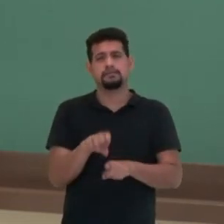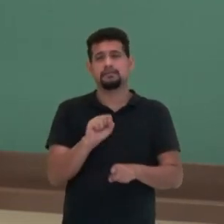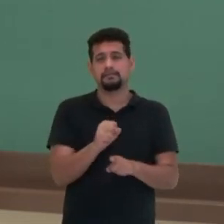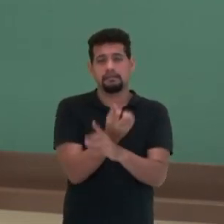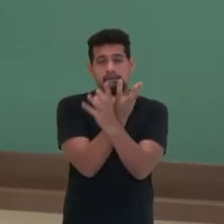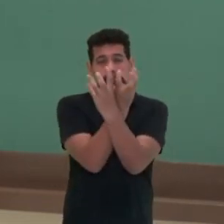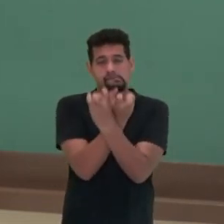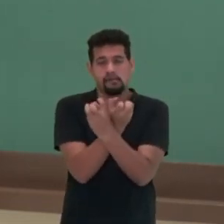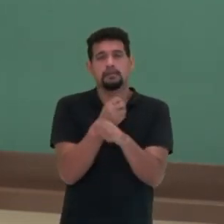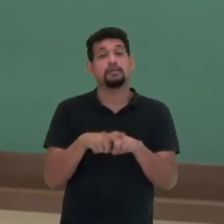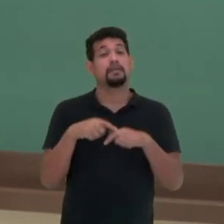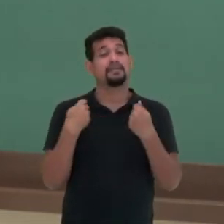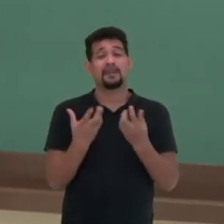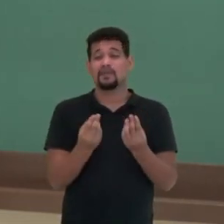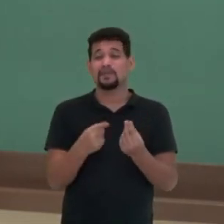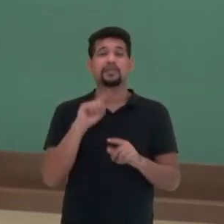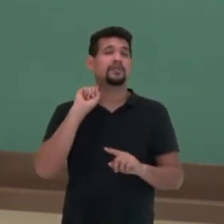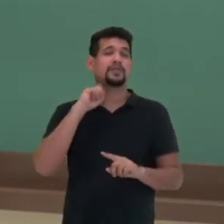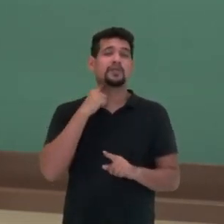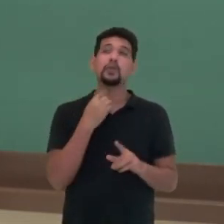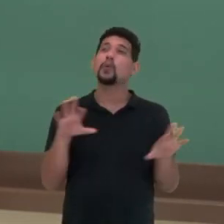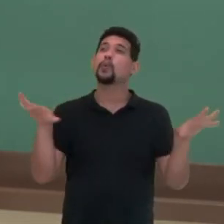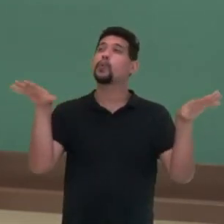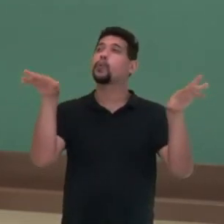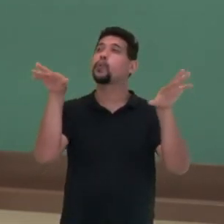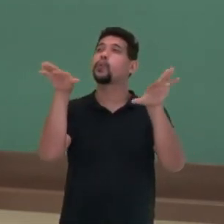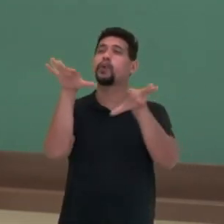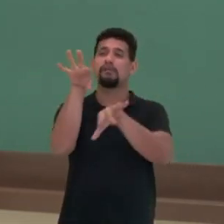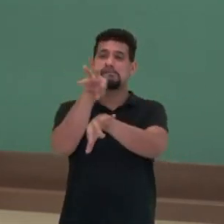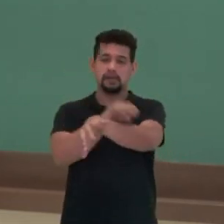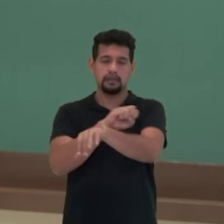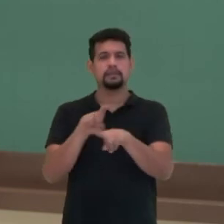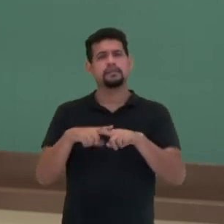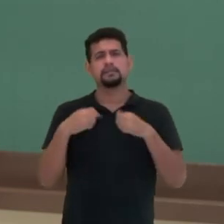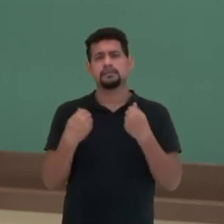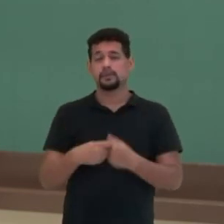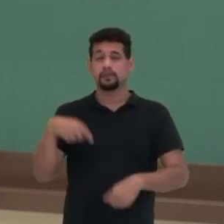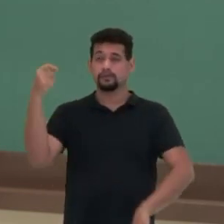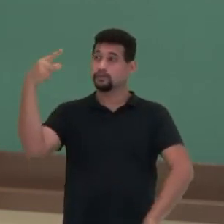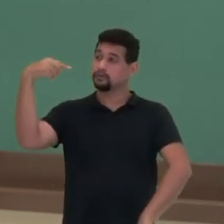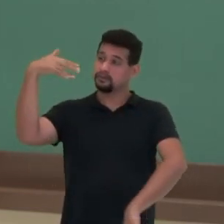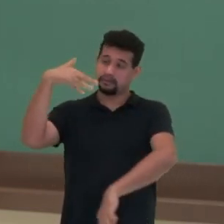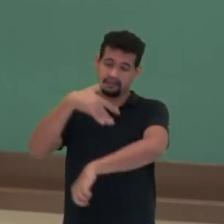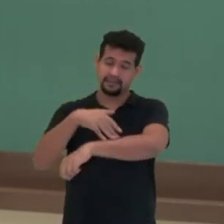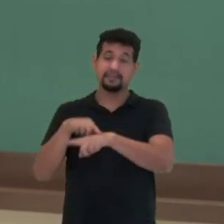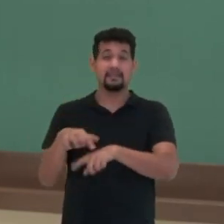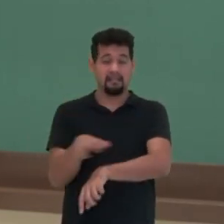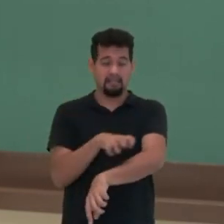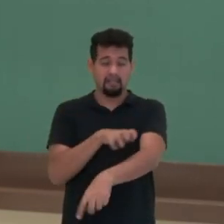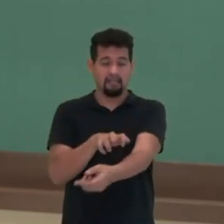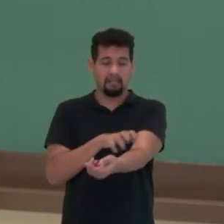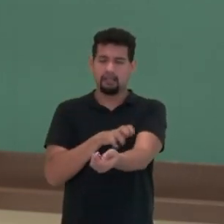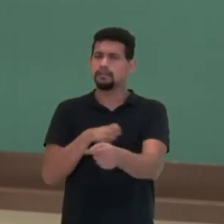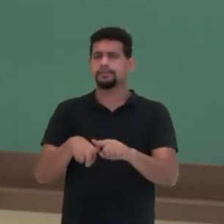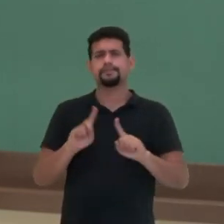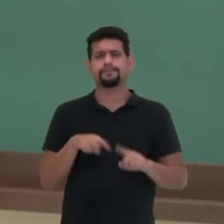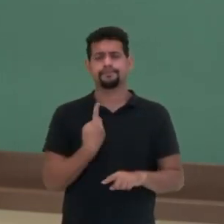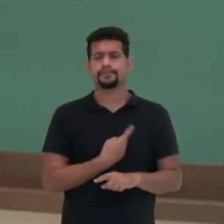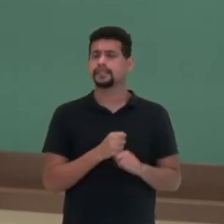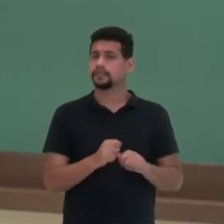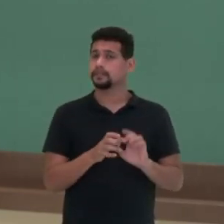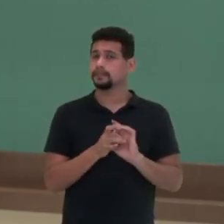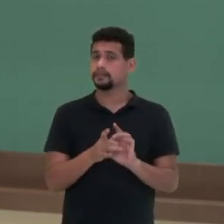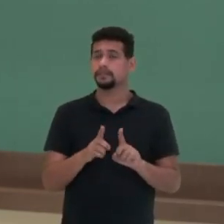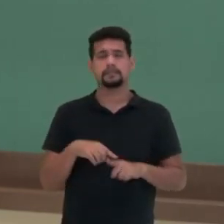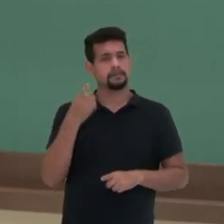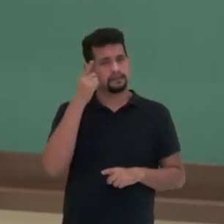desidratada, tem muita poeira, muitos agentes externos, né, a radiação solar, e acaba irritando a nossa pele. Então quando a gente mantém